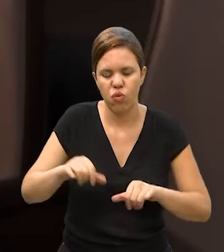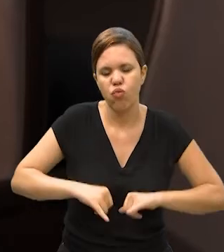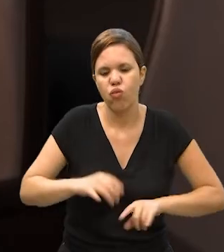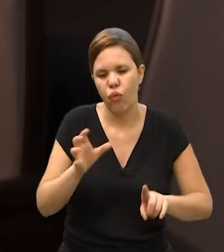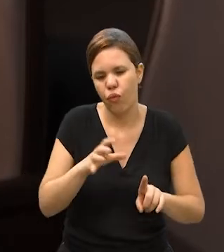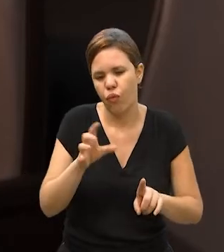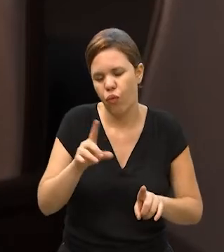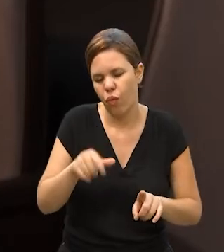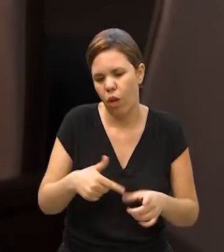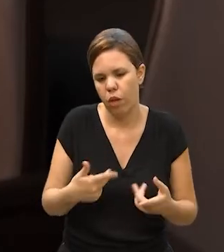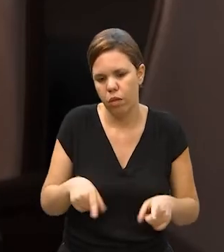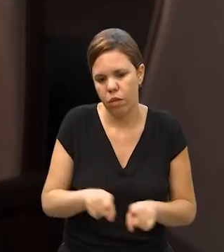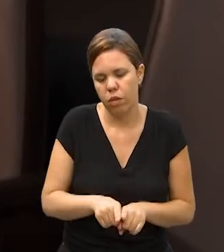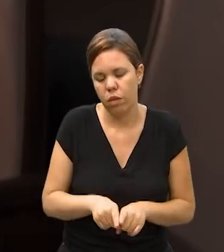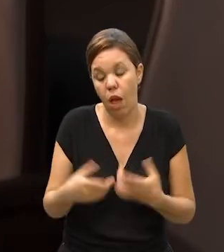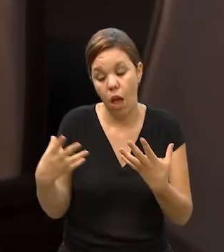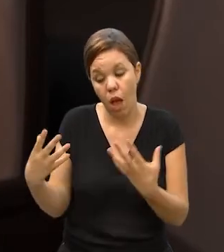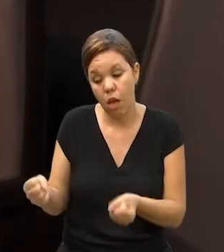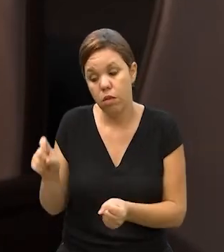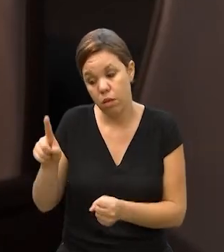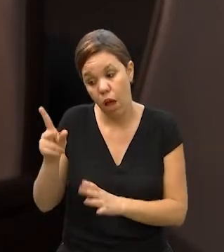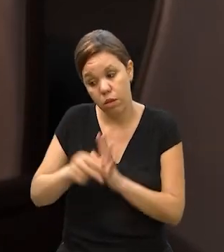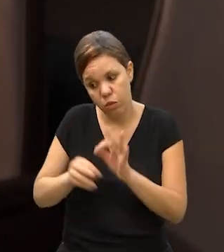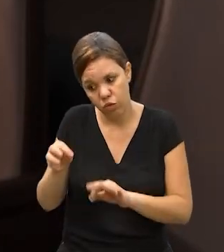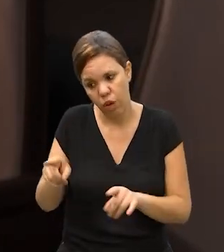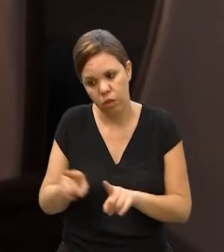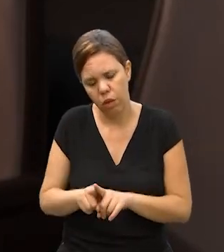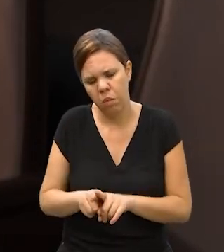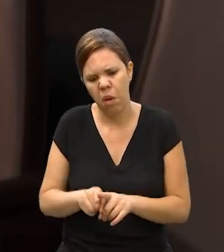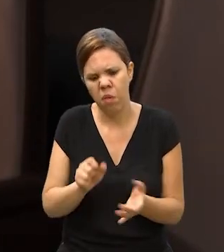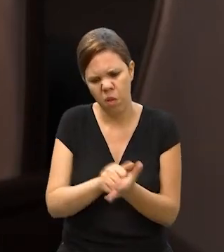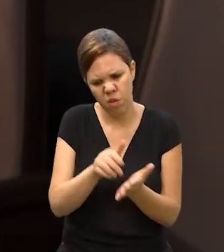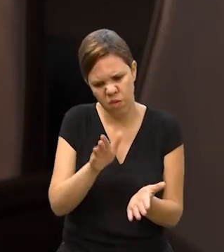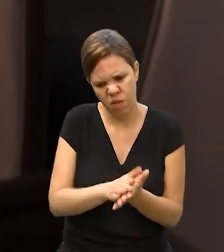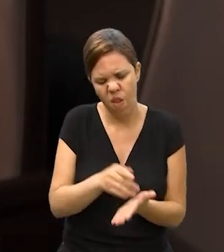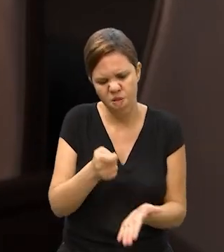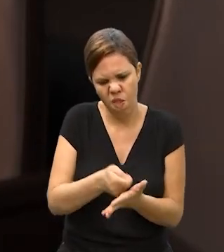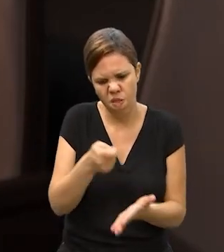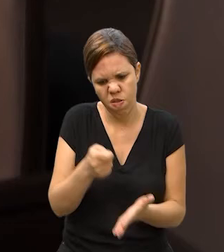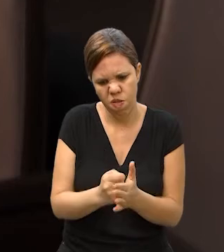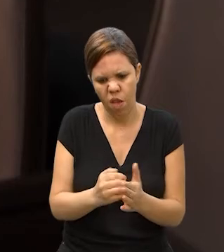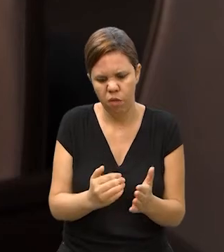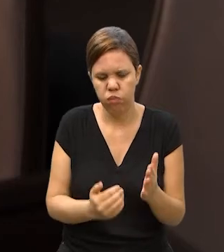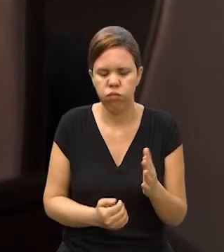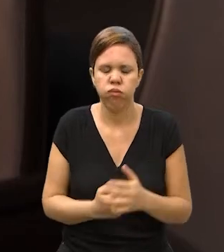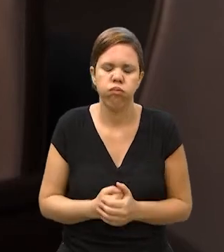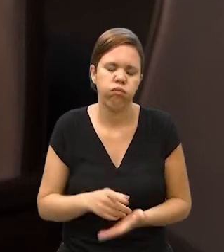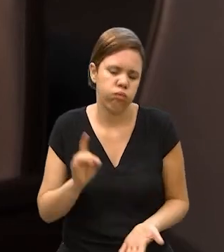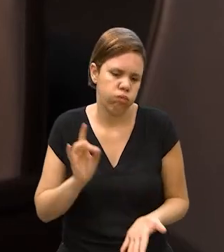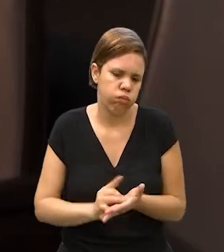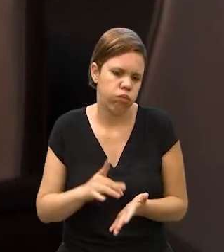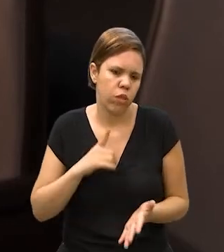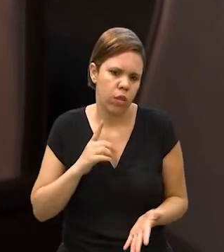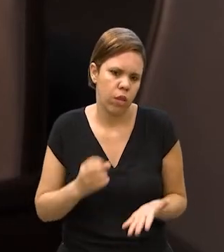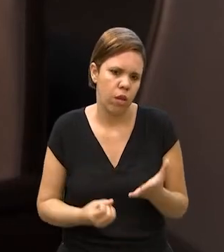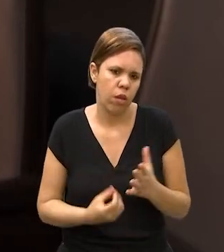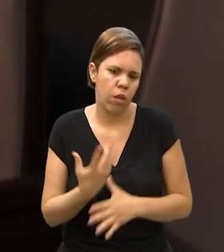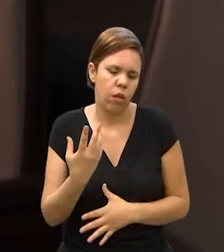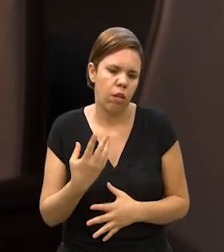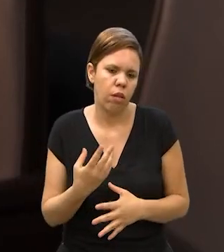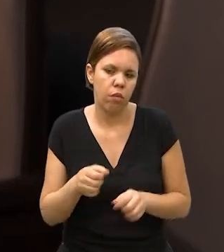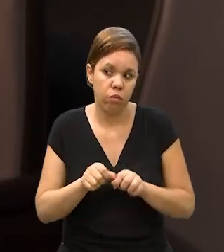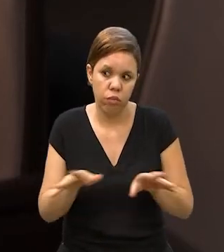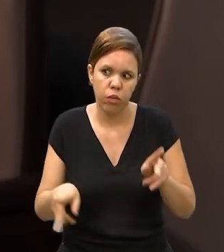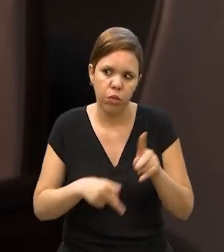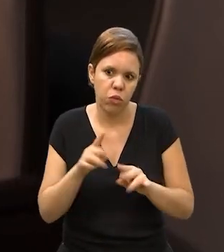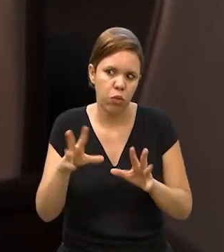tipo de assédio, abraçar nesse projeto uma punição severa e que realmente tem um efeito